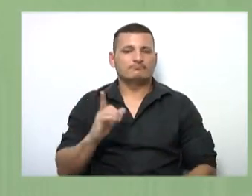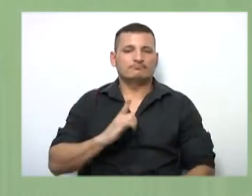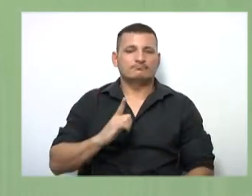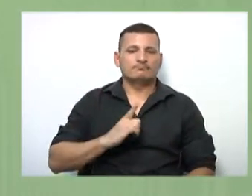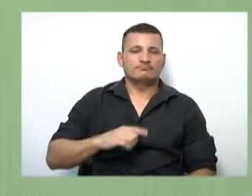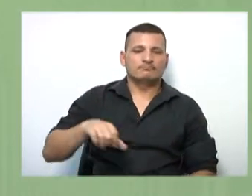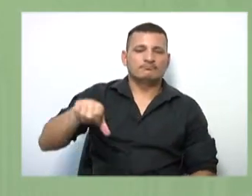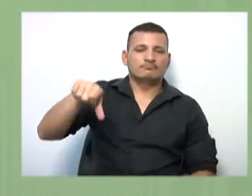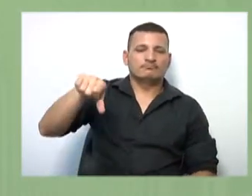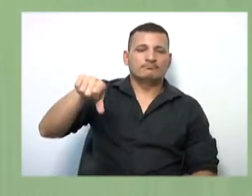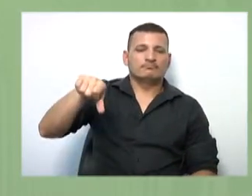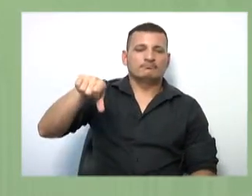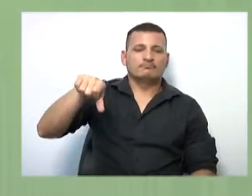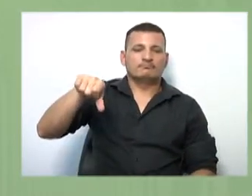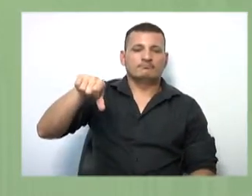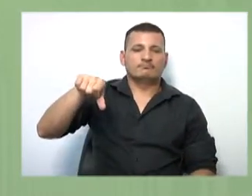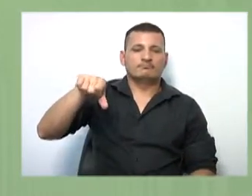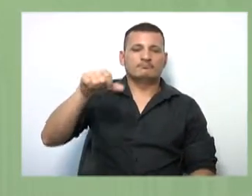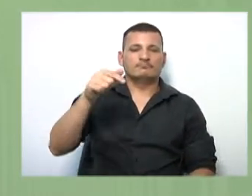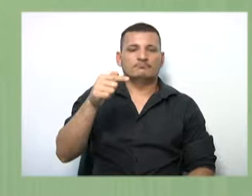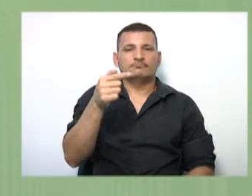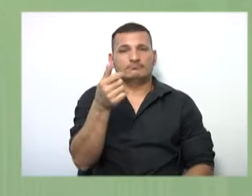crédito, contam com